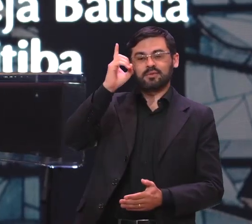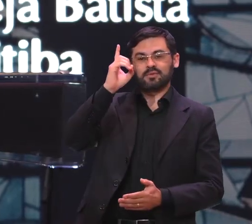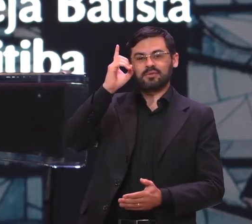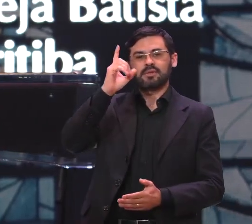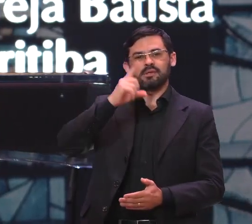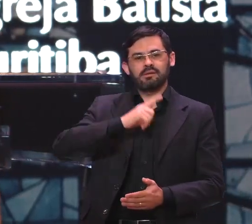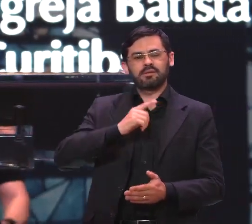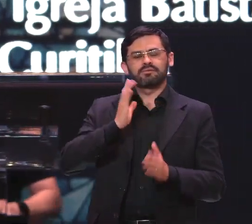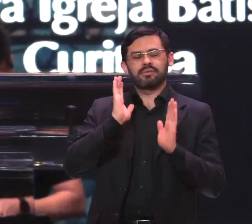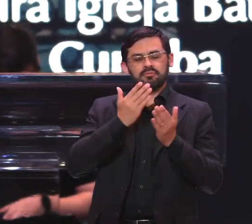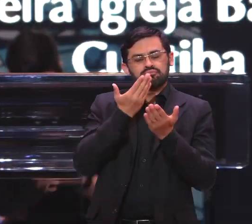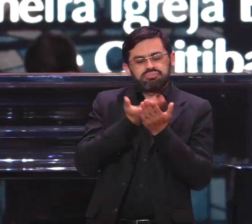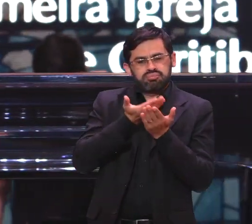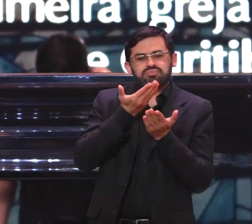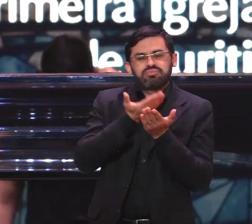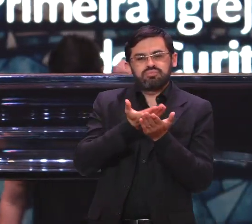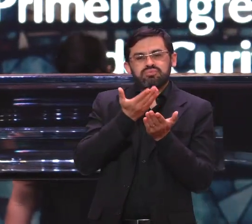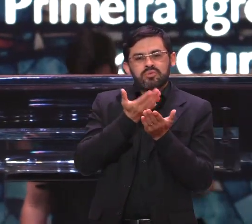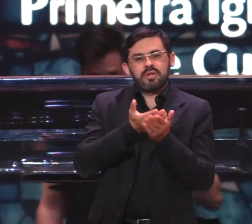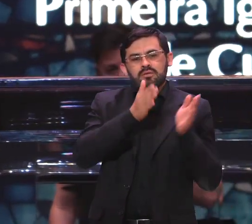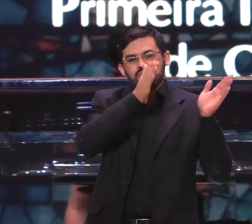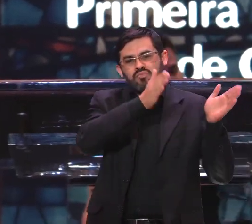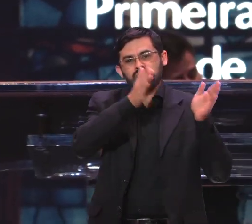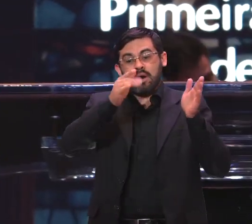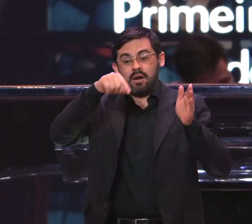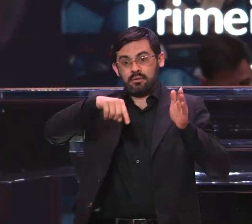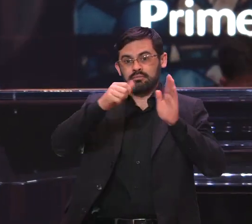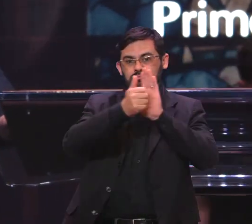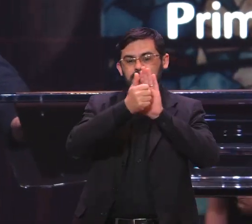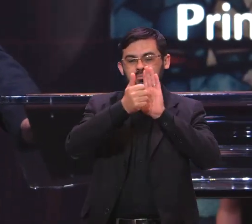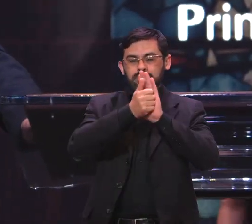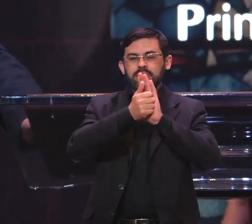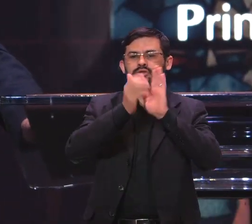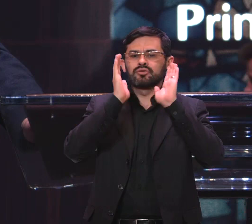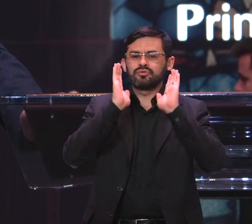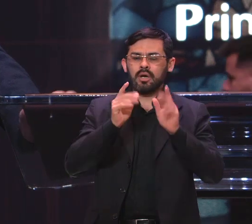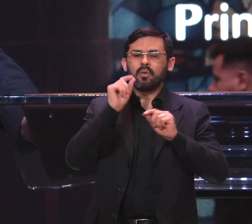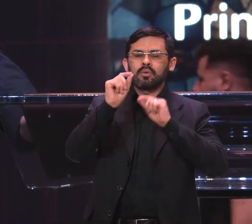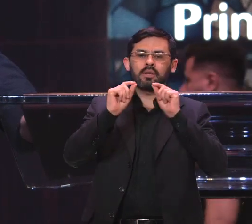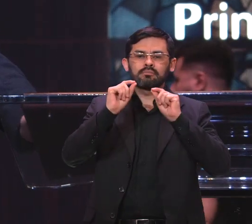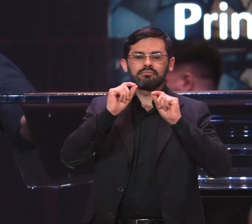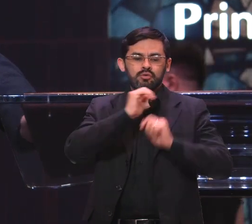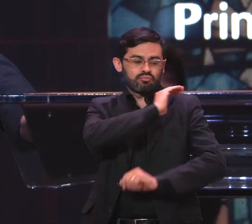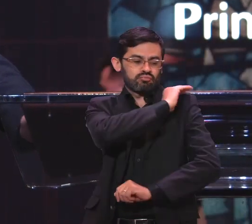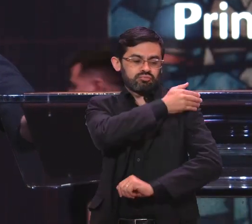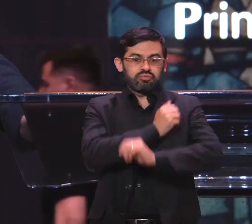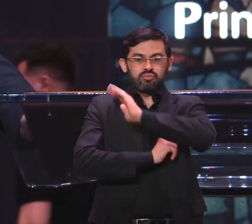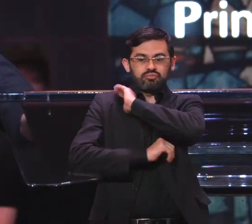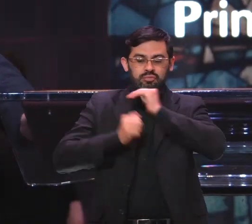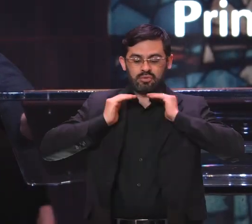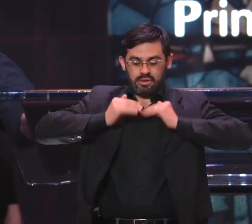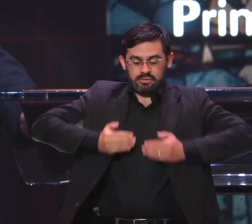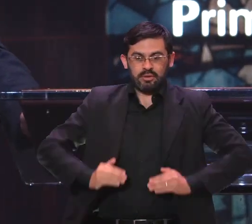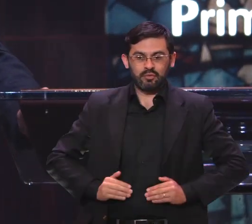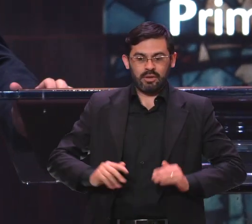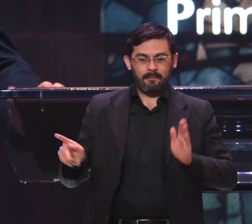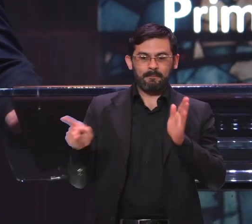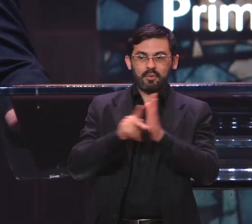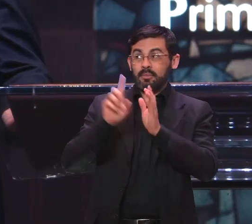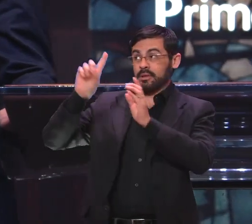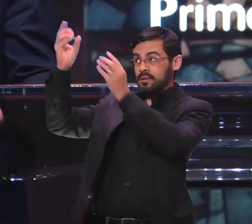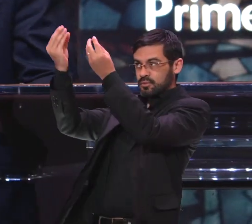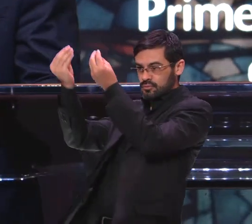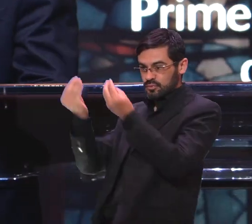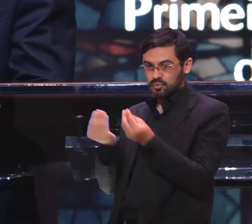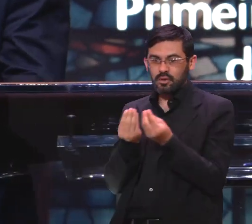Eu tenho estudado aqui com a igreja as armas do Espírito, a armadura de